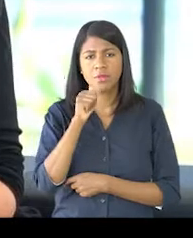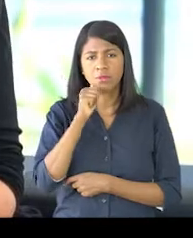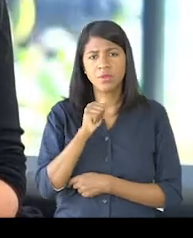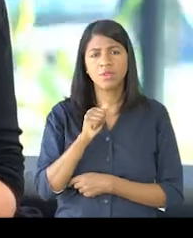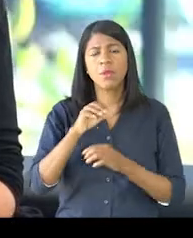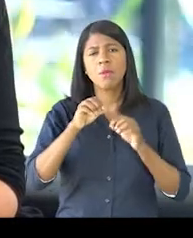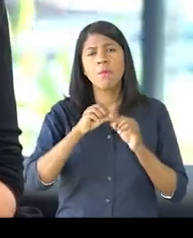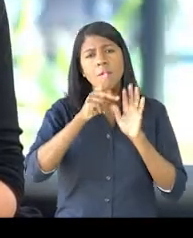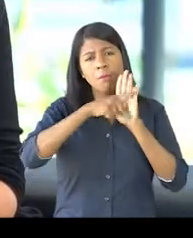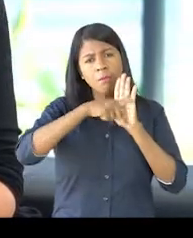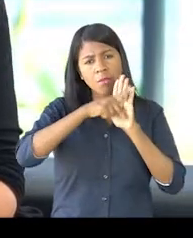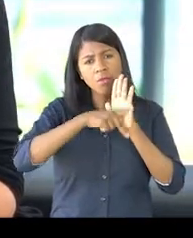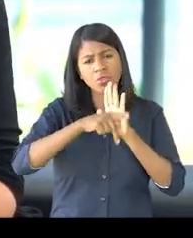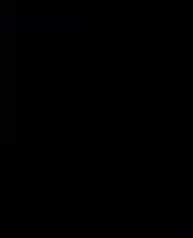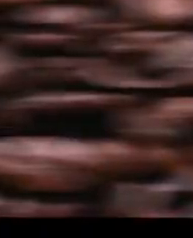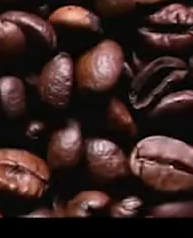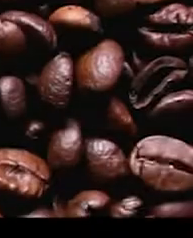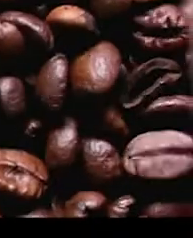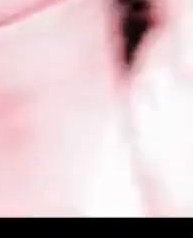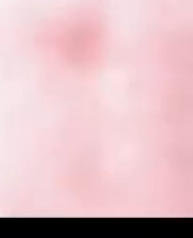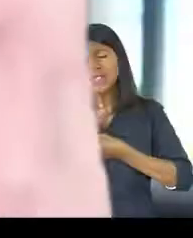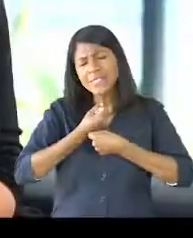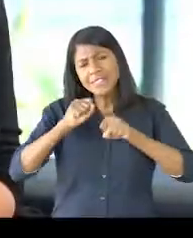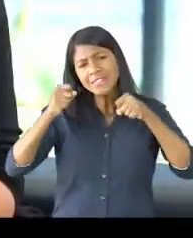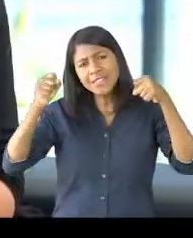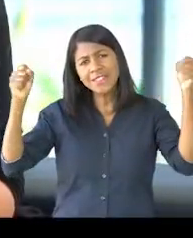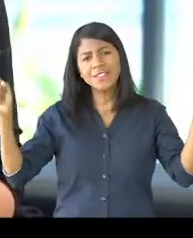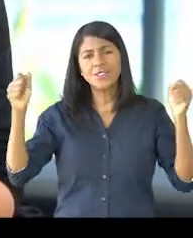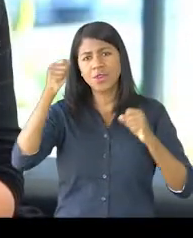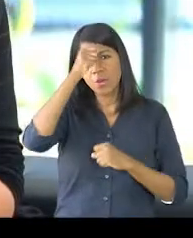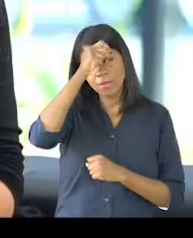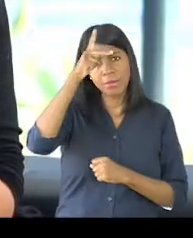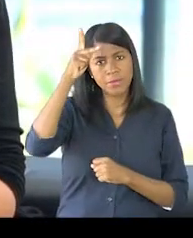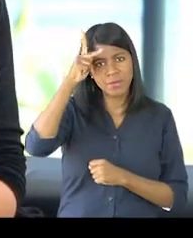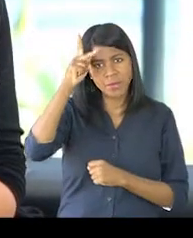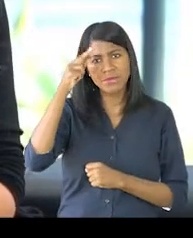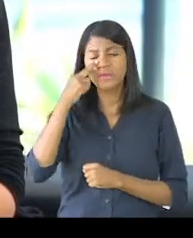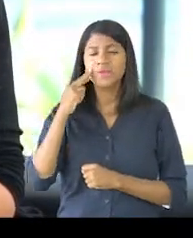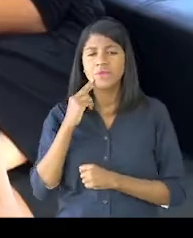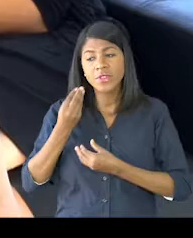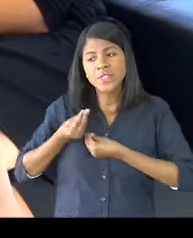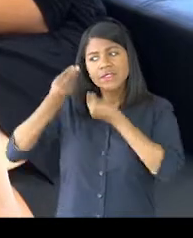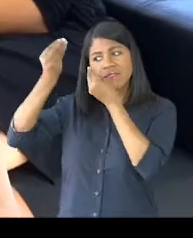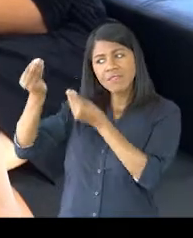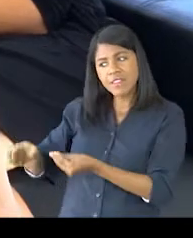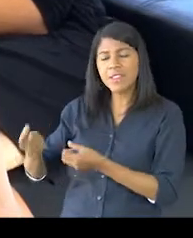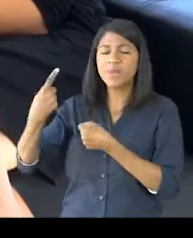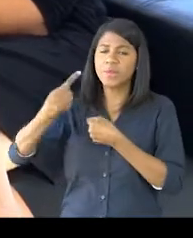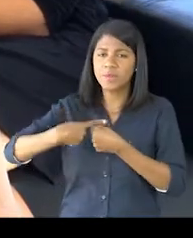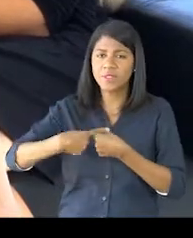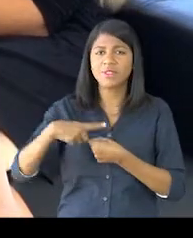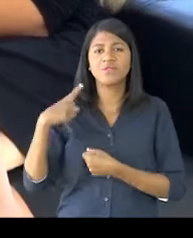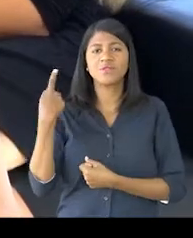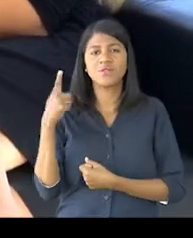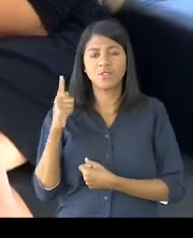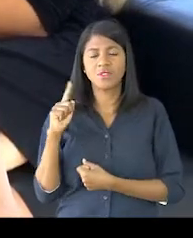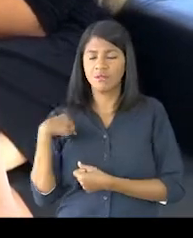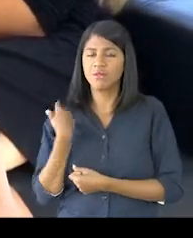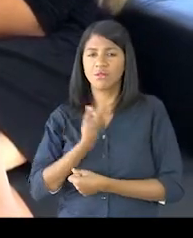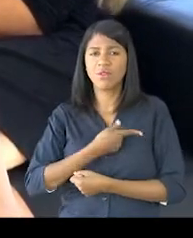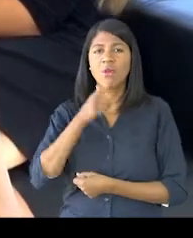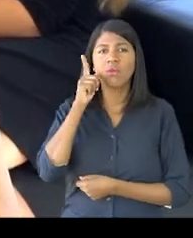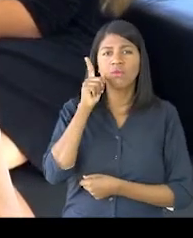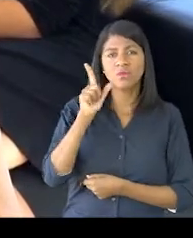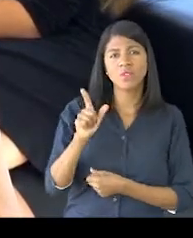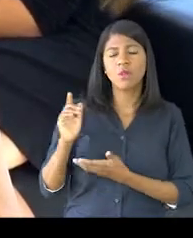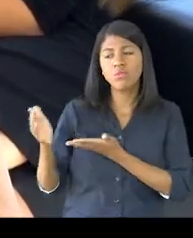através da Secretaria de Políticas para as Mulheres. Essa é uma ótima notícia para a sociedade goianiense. Sim. Mas deixa eu provocar,